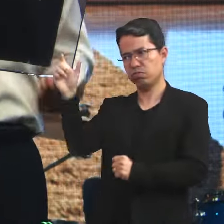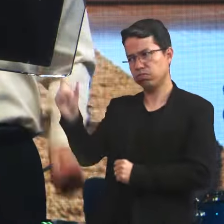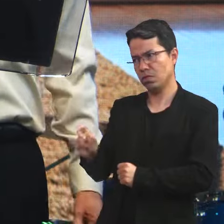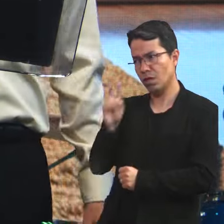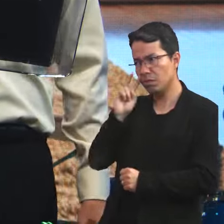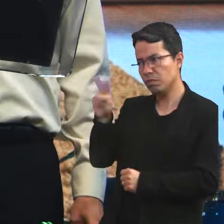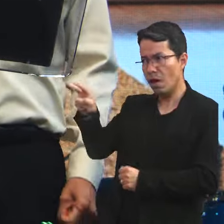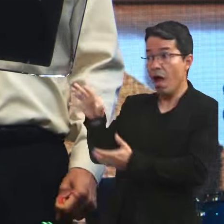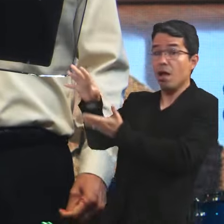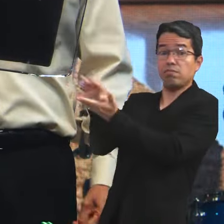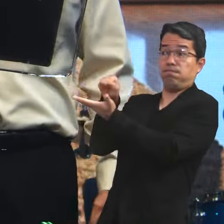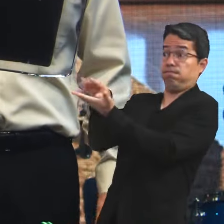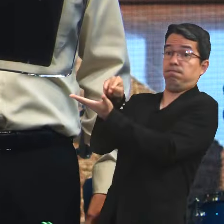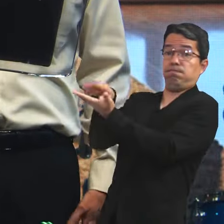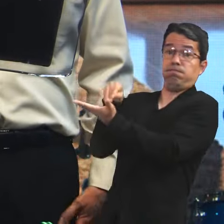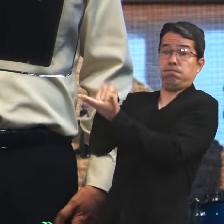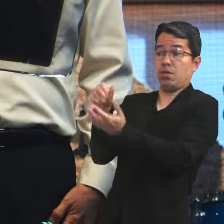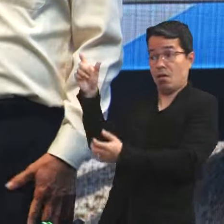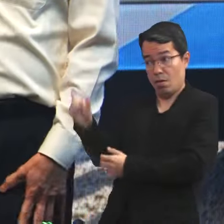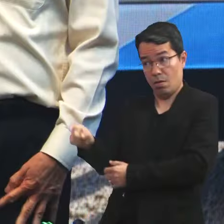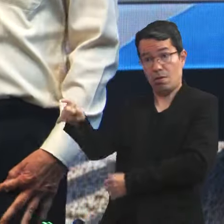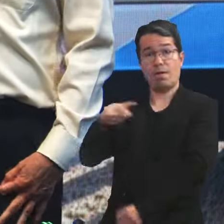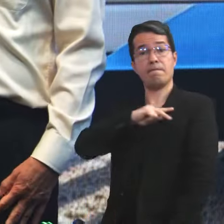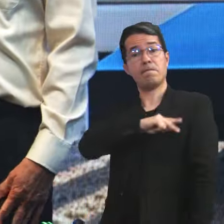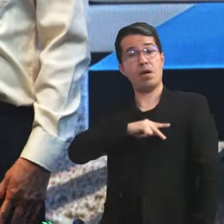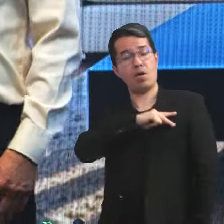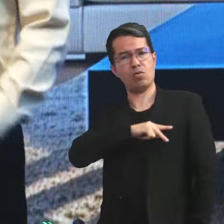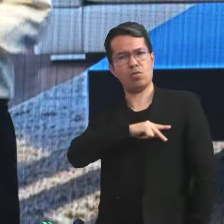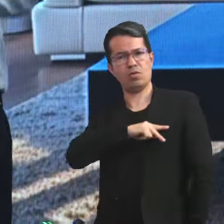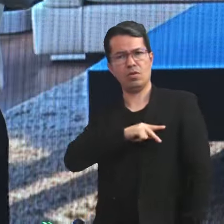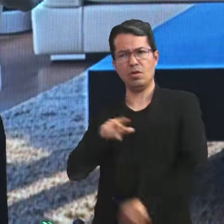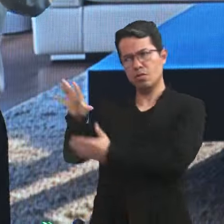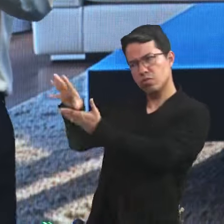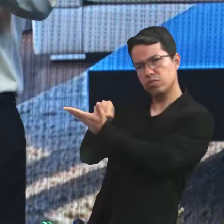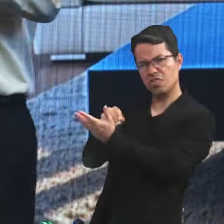sol paraen para